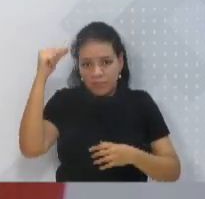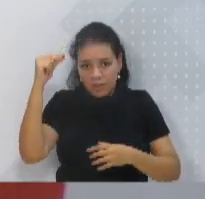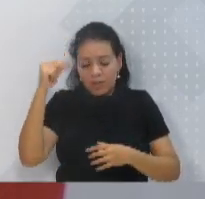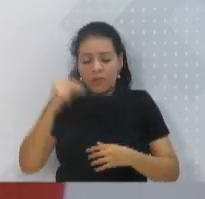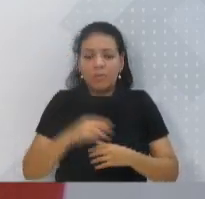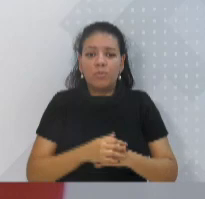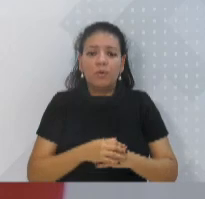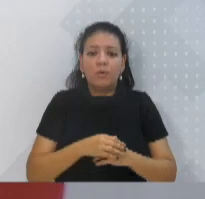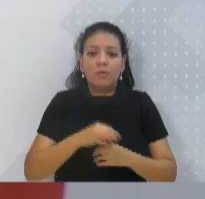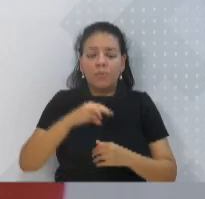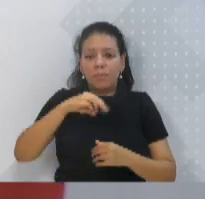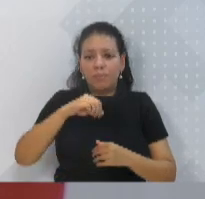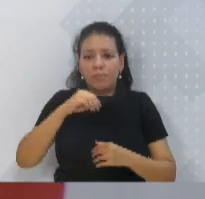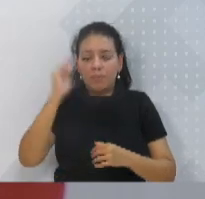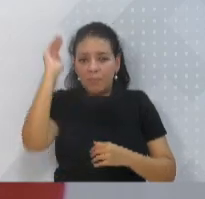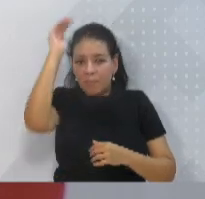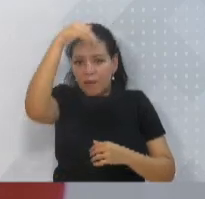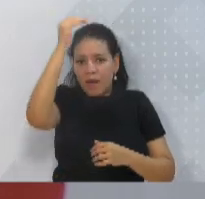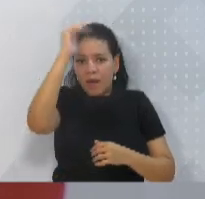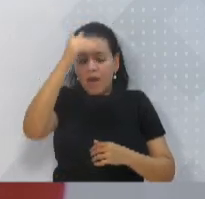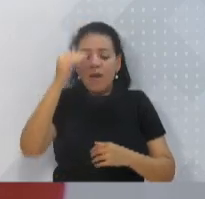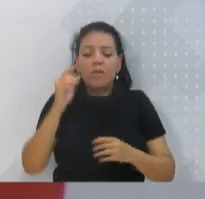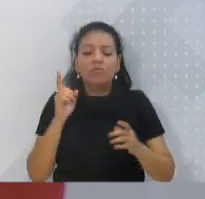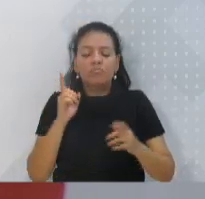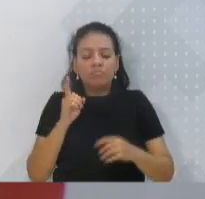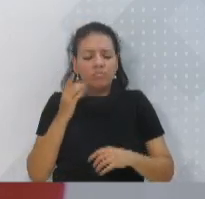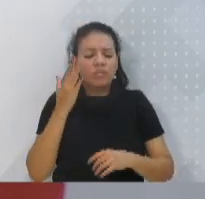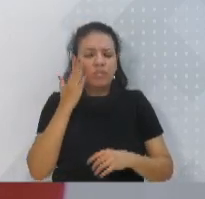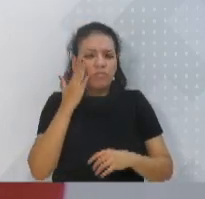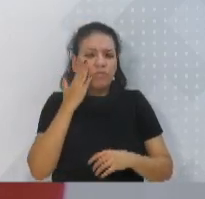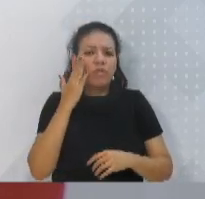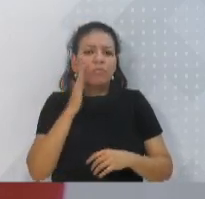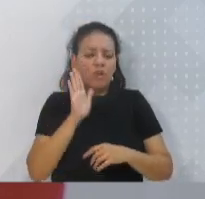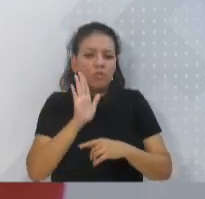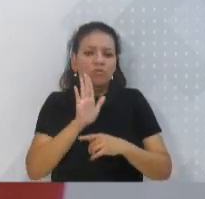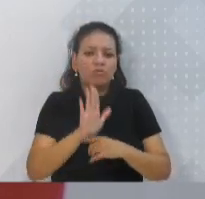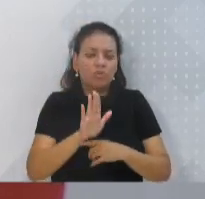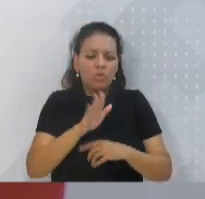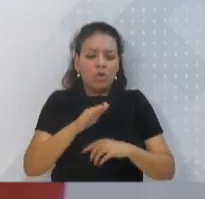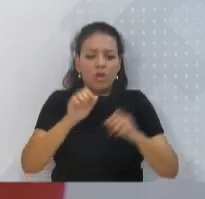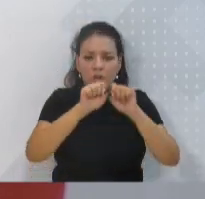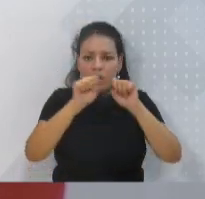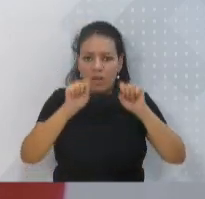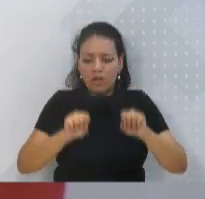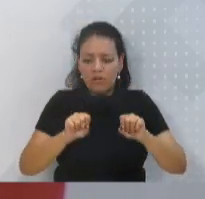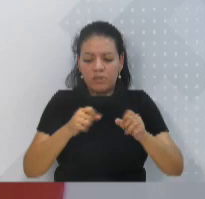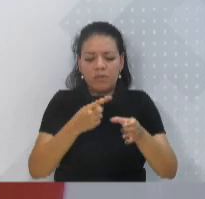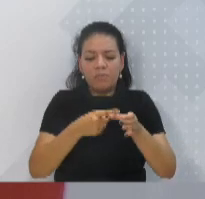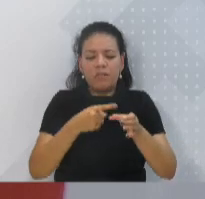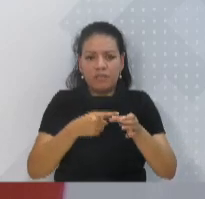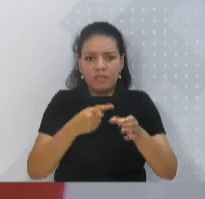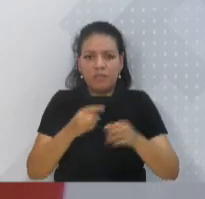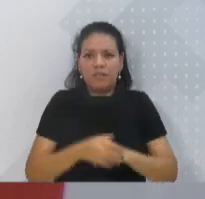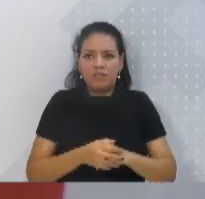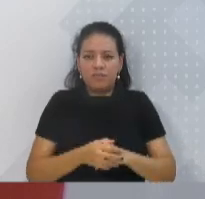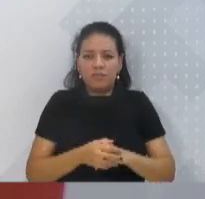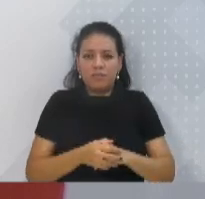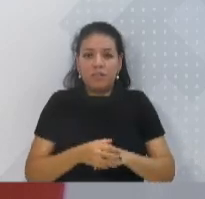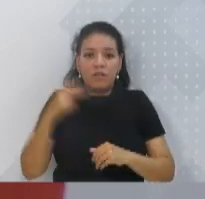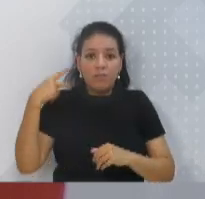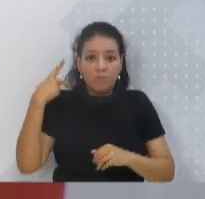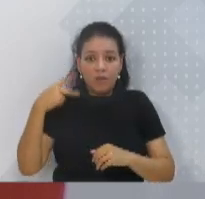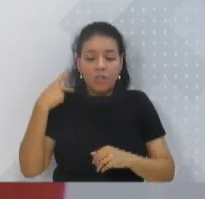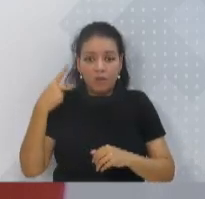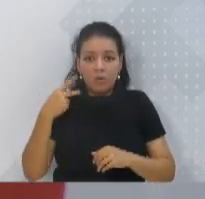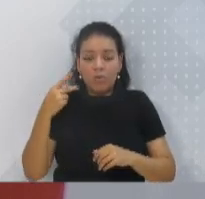que tem atendido algumas demandas nossas com relação ao sistema viário da cidade. E aqui, o vereador Maurício foi